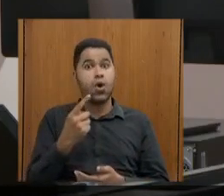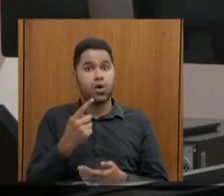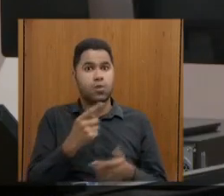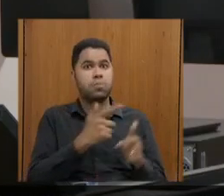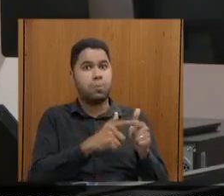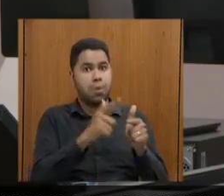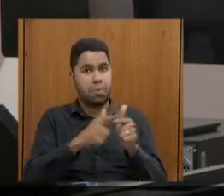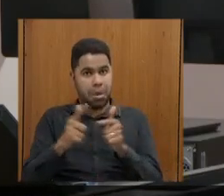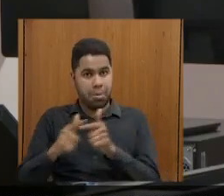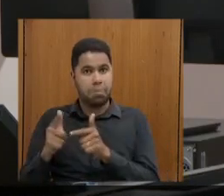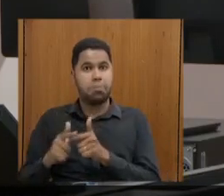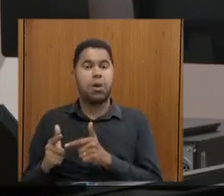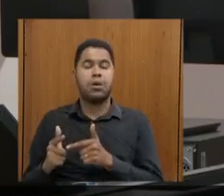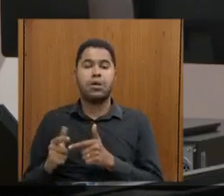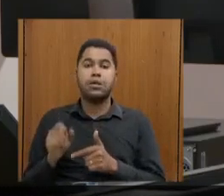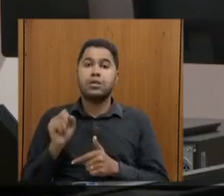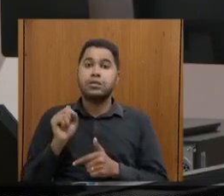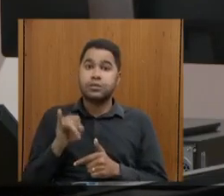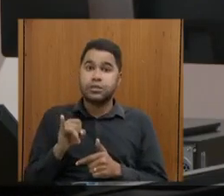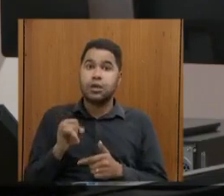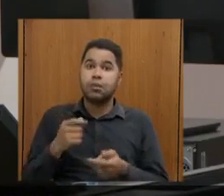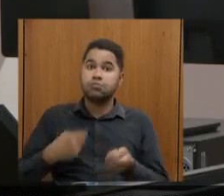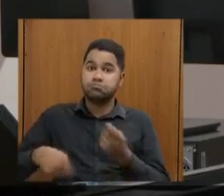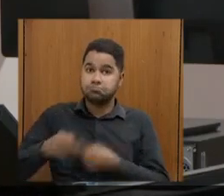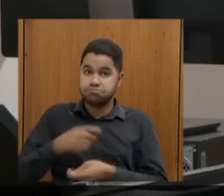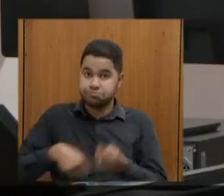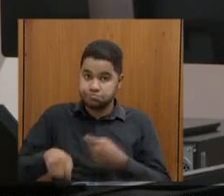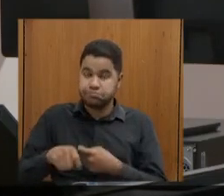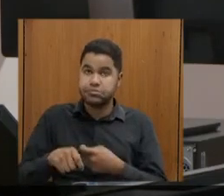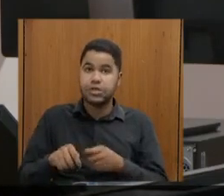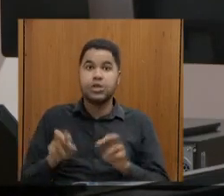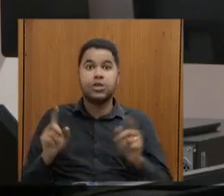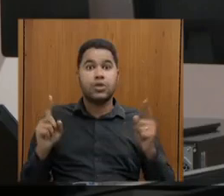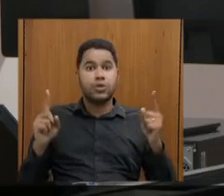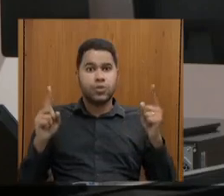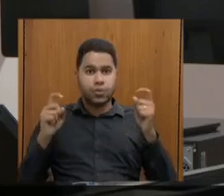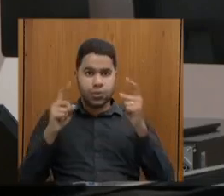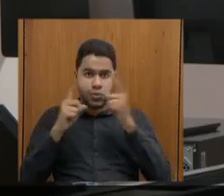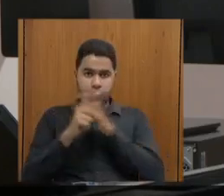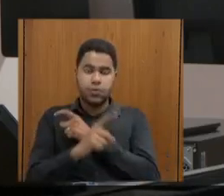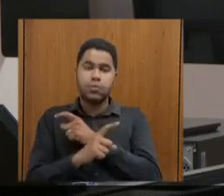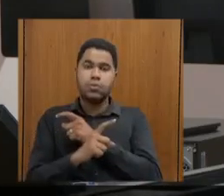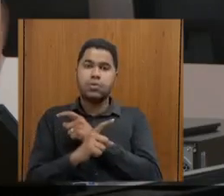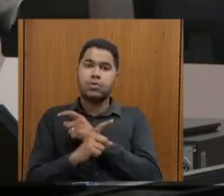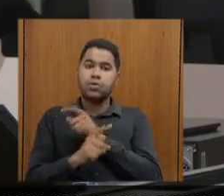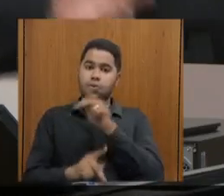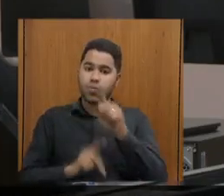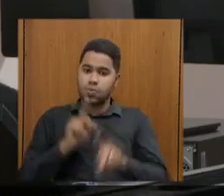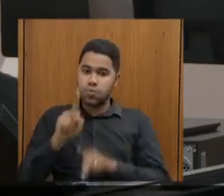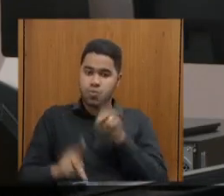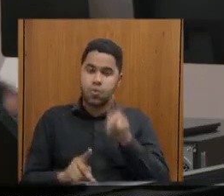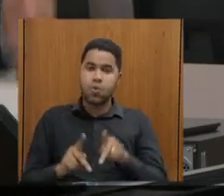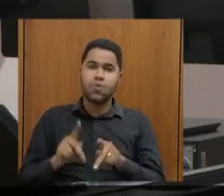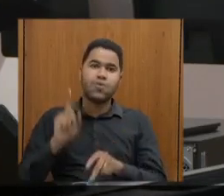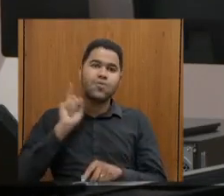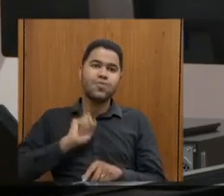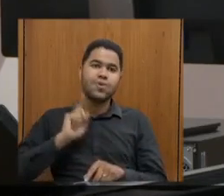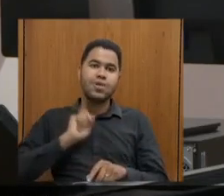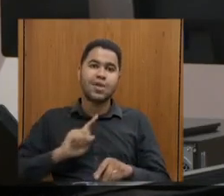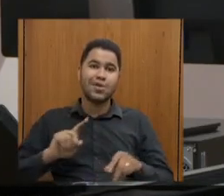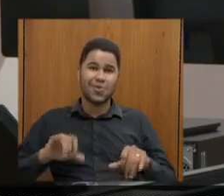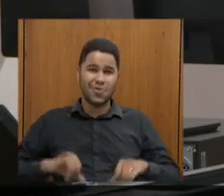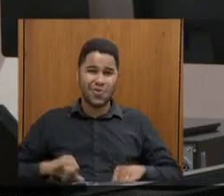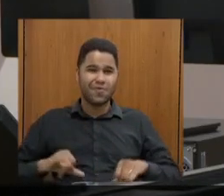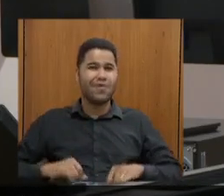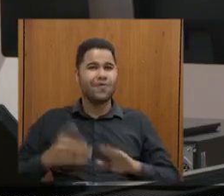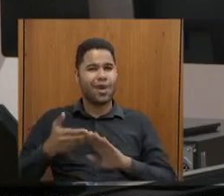problema demais porque se a administração difícil que fez o povo Mineiro sofrer foi